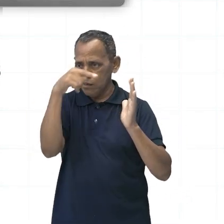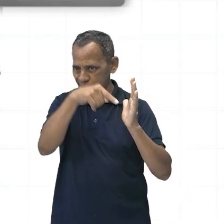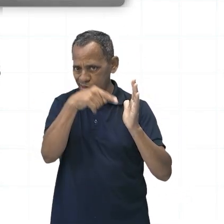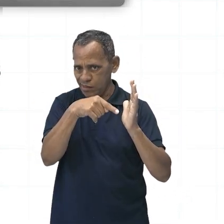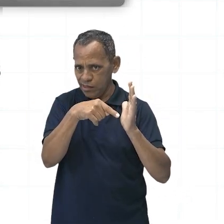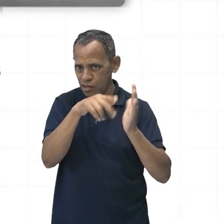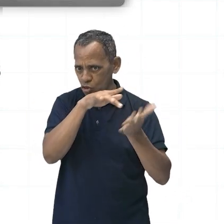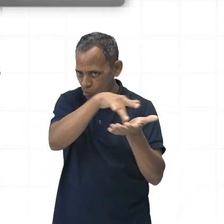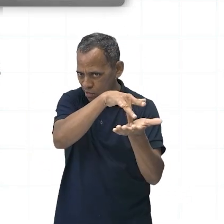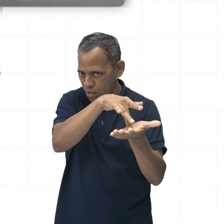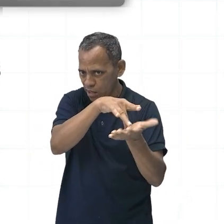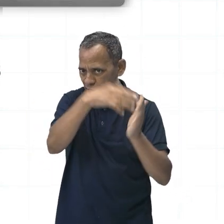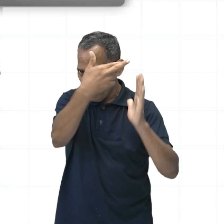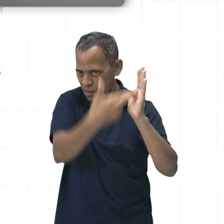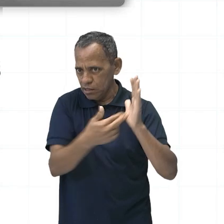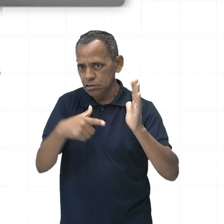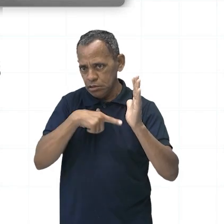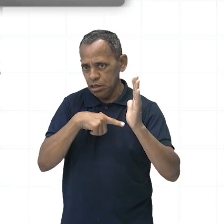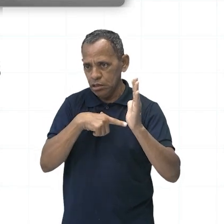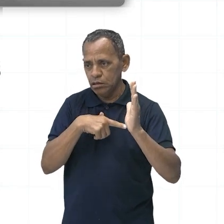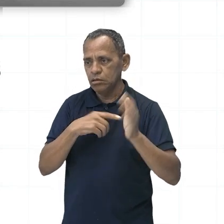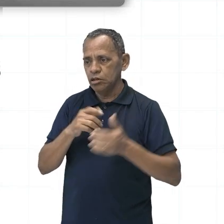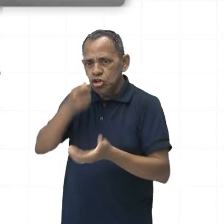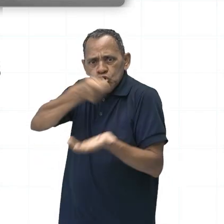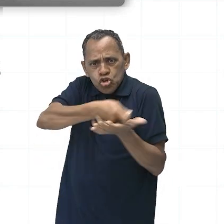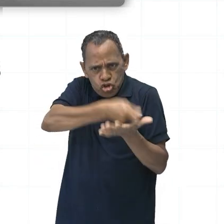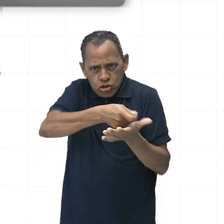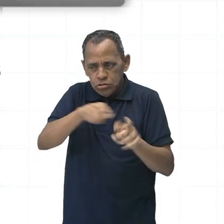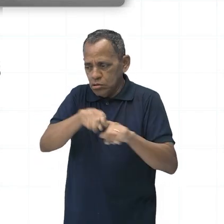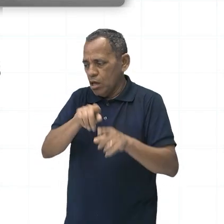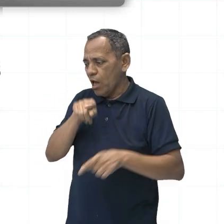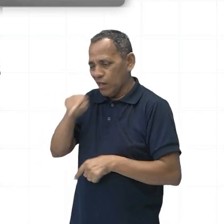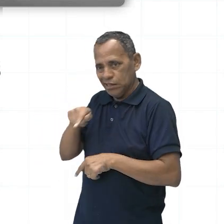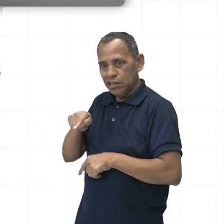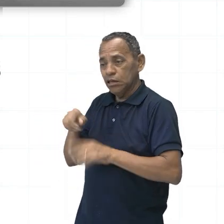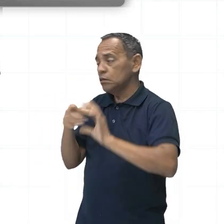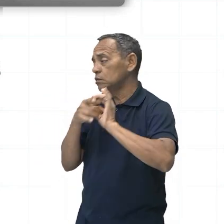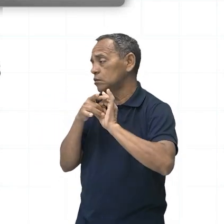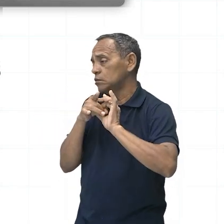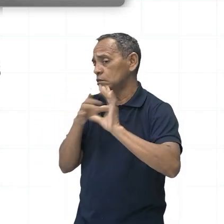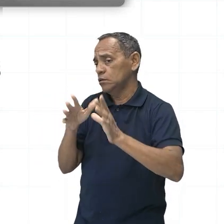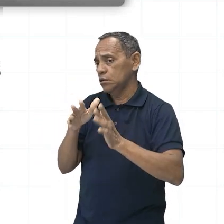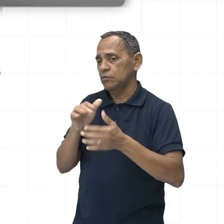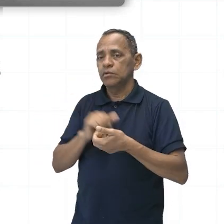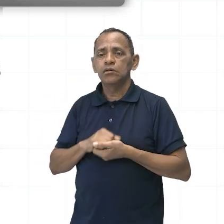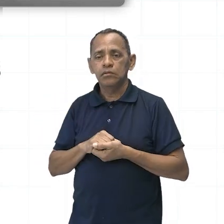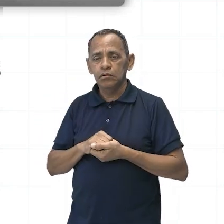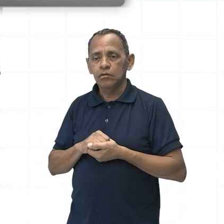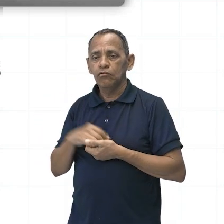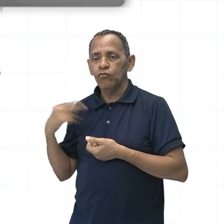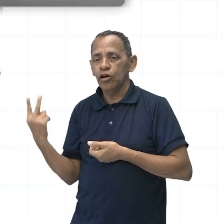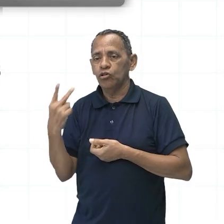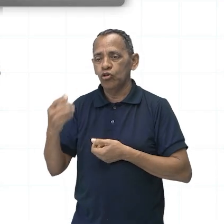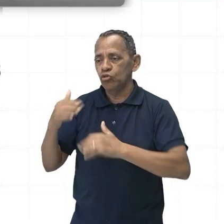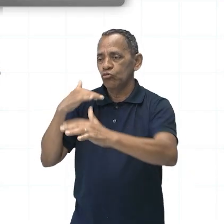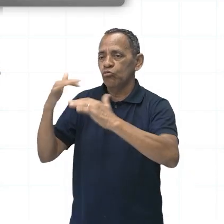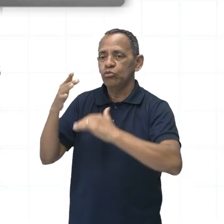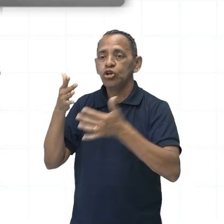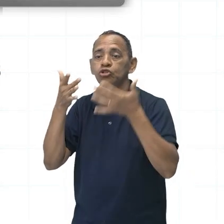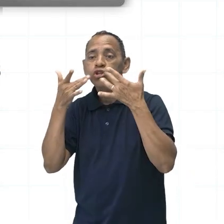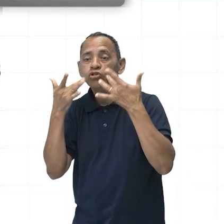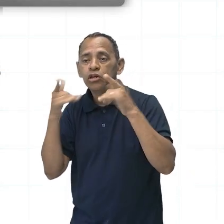aqui não. Ao contrário das técnicas rígidas do balé, a dança moderna valoriza movimentos mais